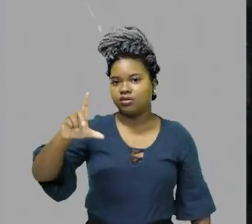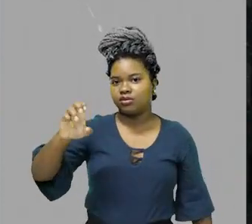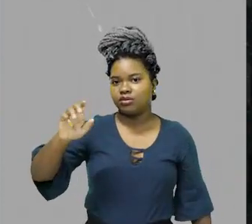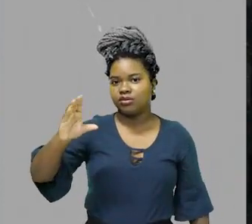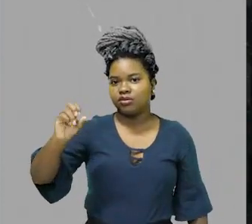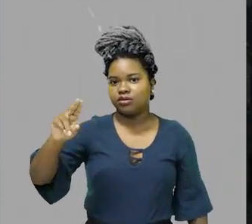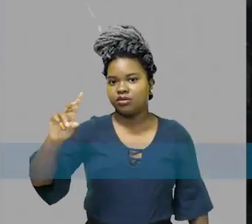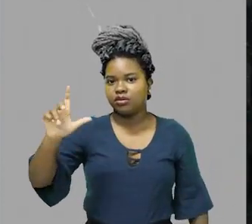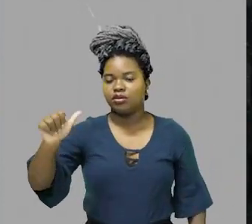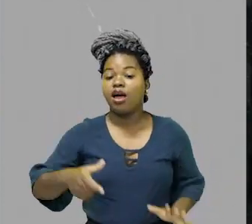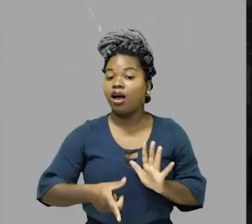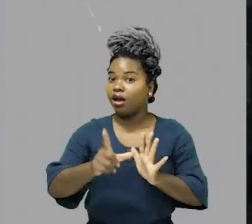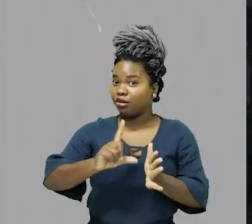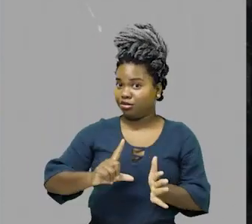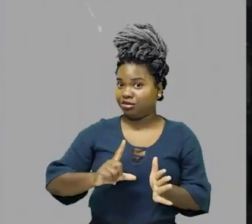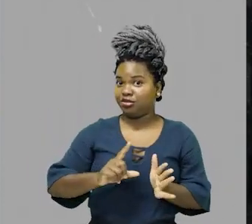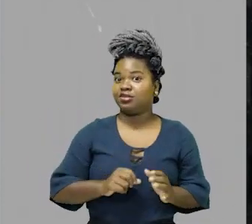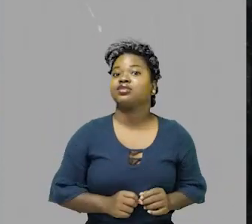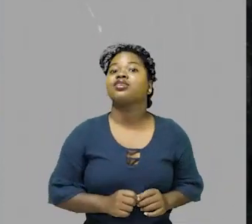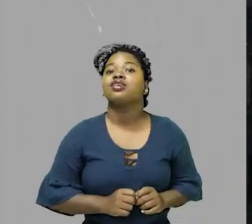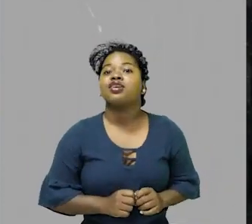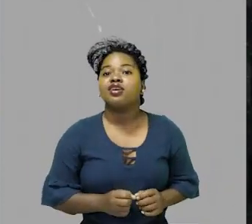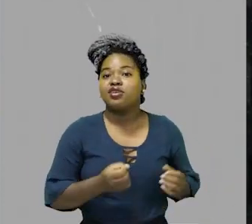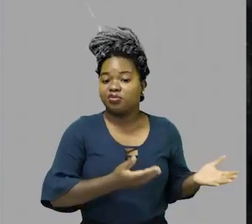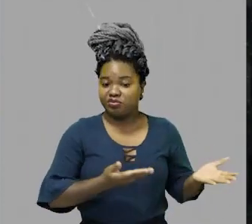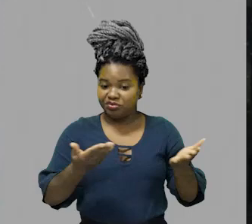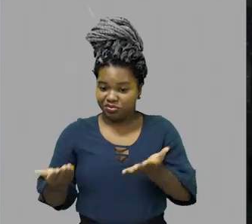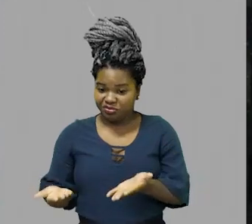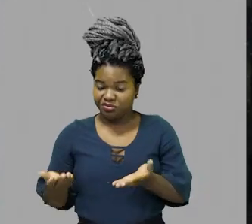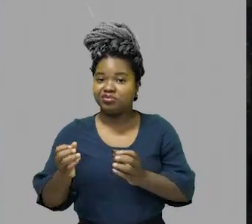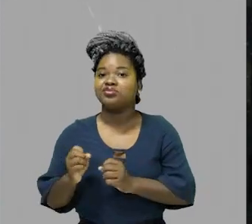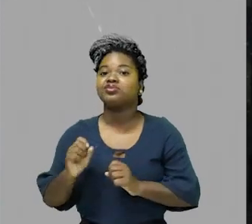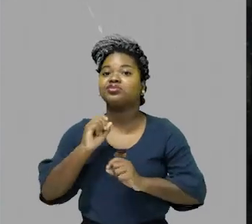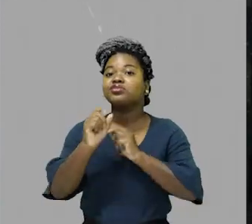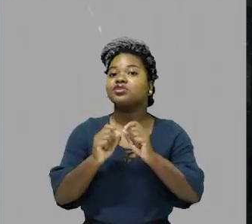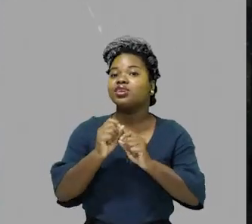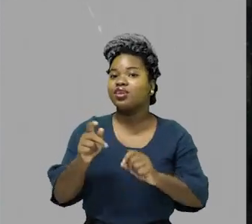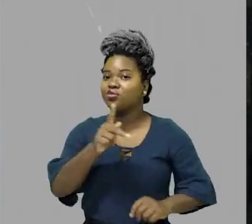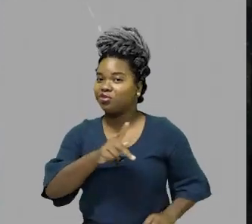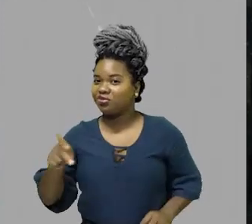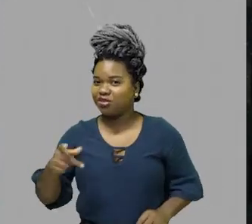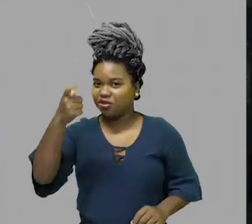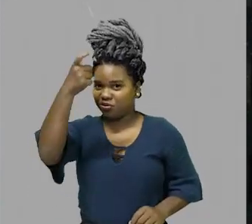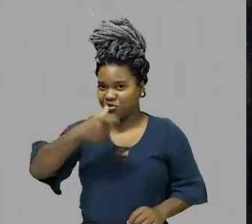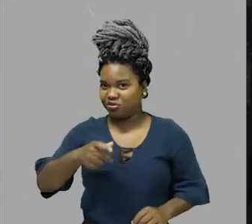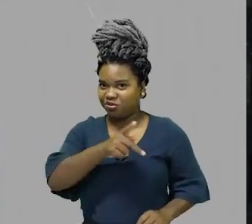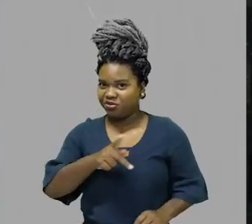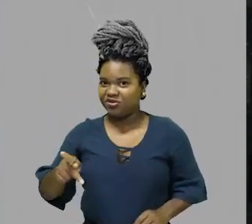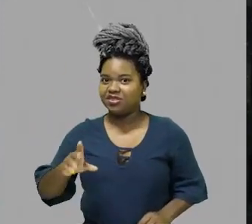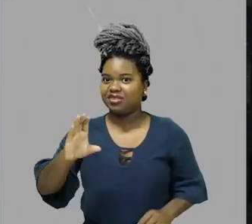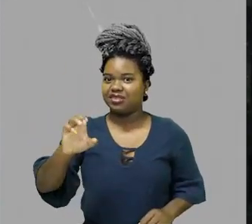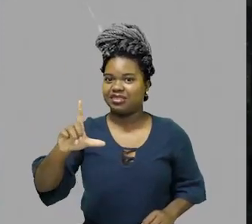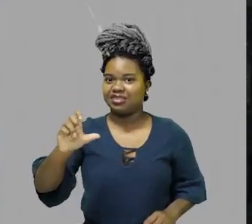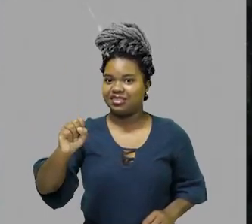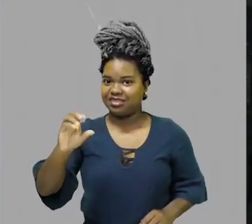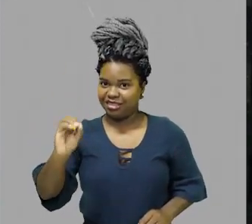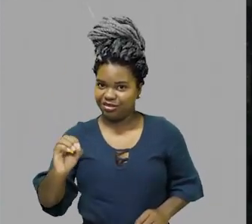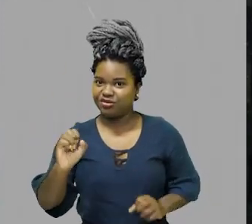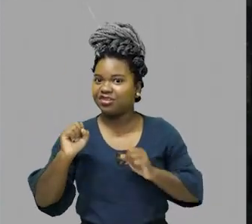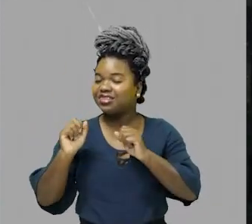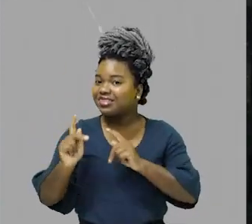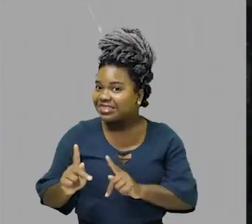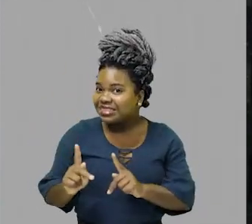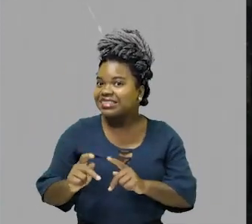deixa eu me apresentar. Eu sou o professor Celso Ramos e estou aqui sempre com vocês aprendendo e explicando a respeito